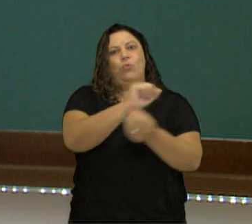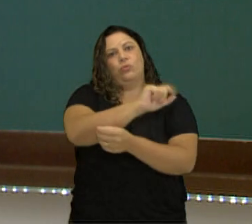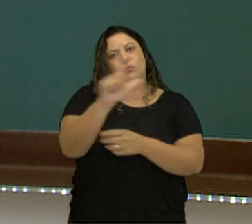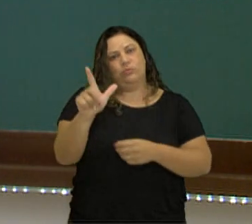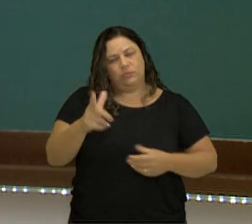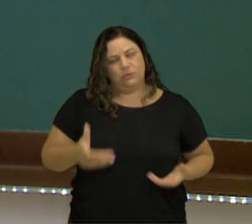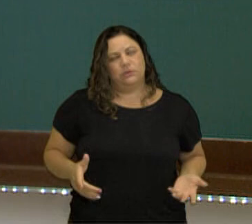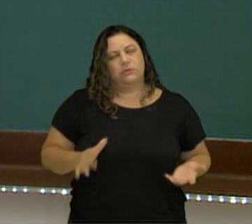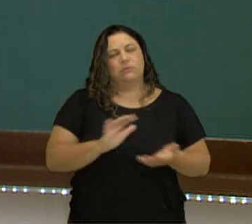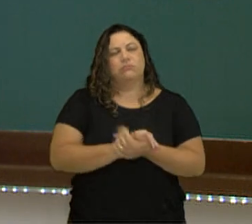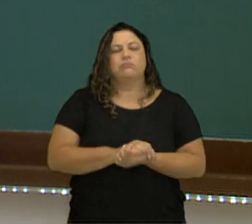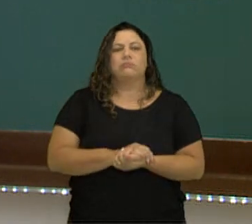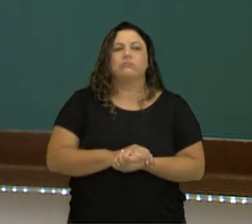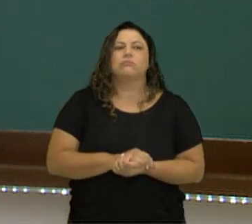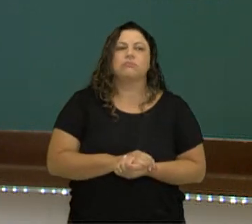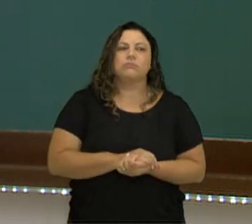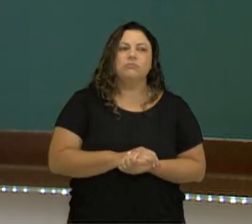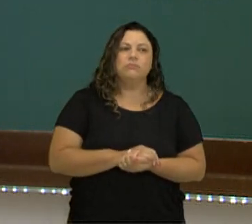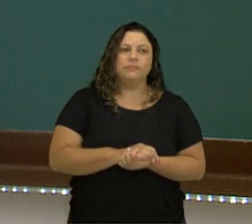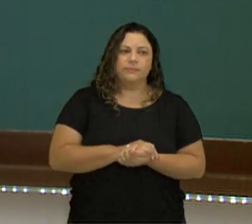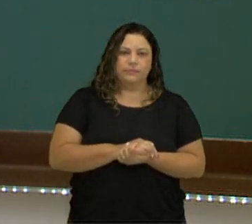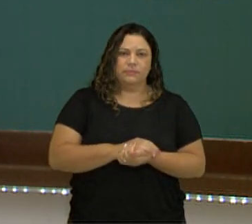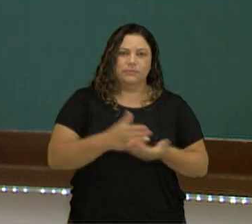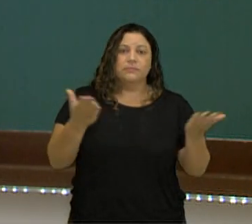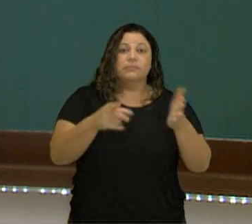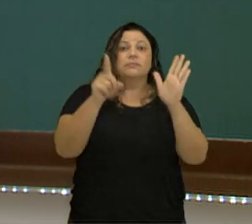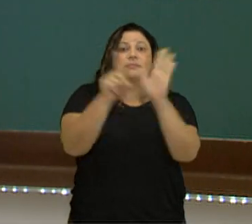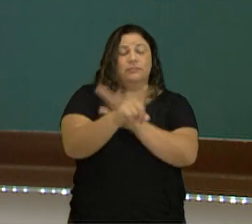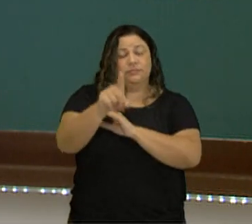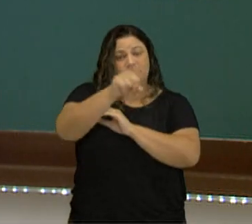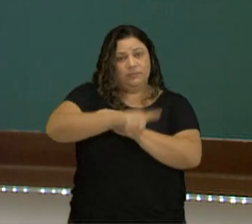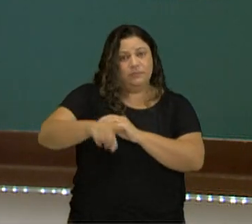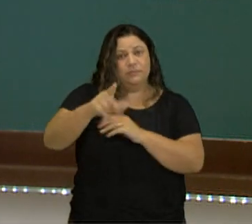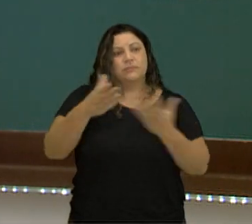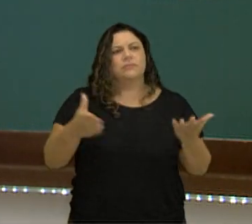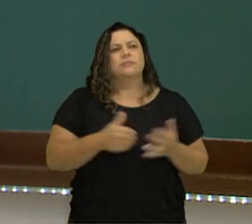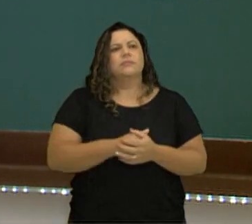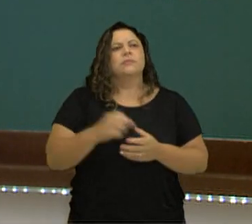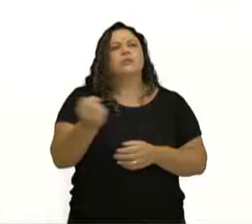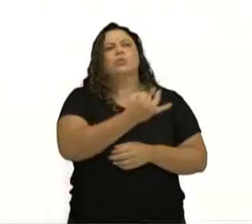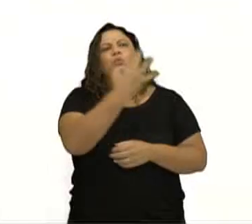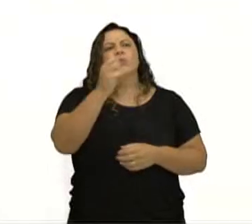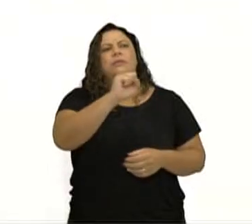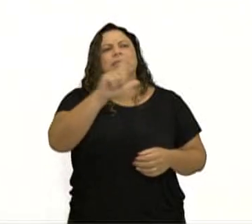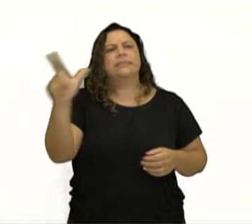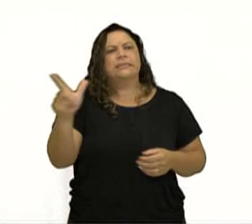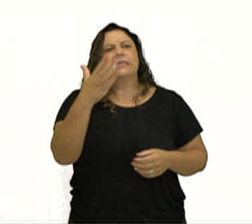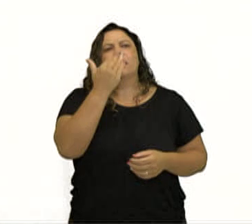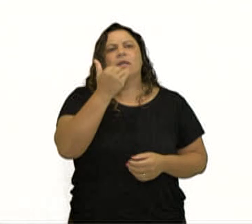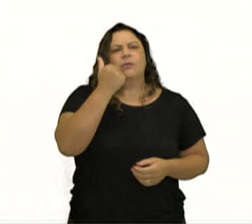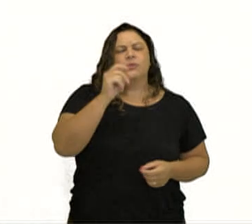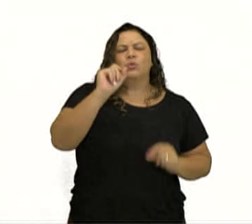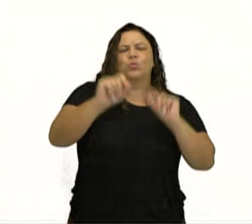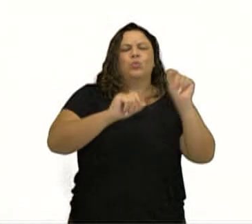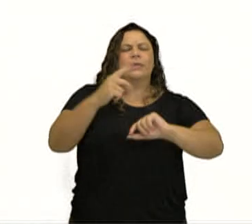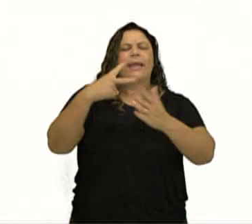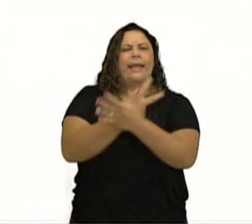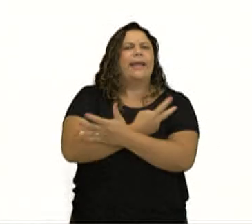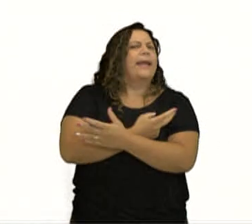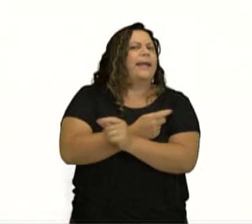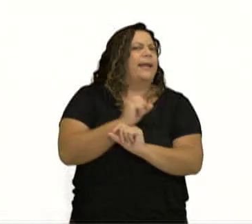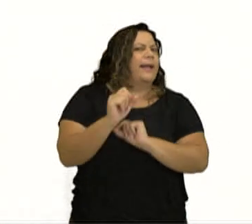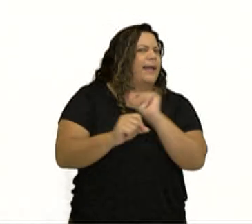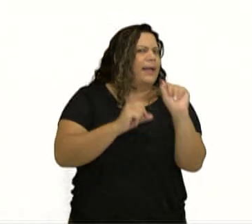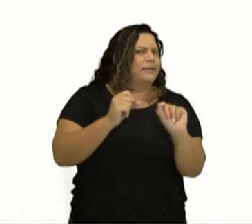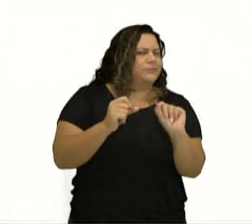sódio, né, na alimentação. Um quiz para você sobre a quantidade de sal na alimentação, o que é